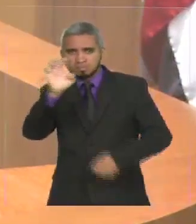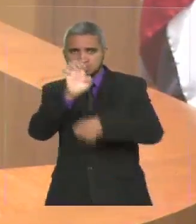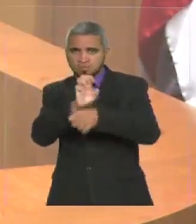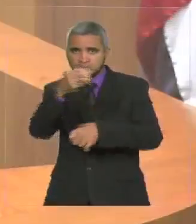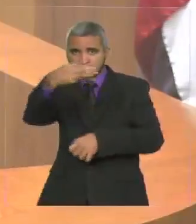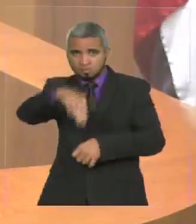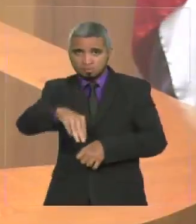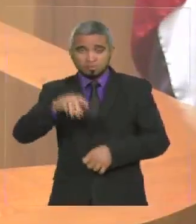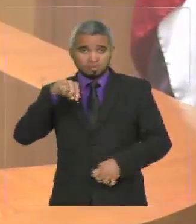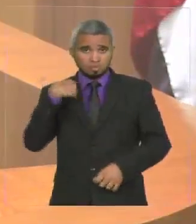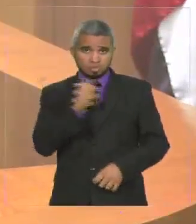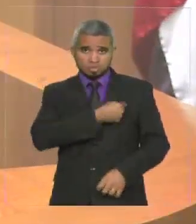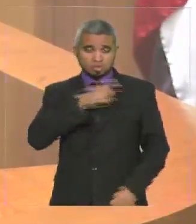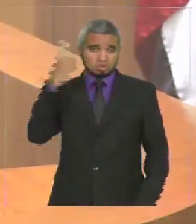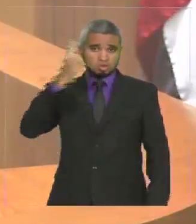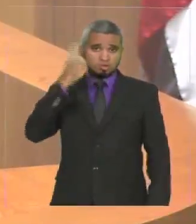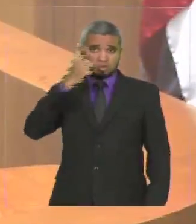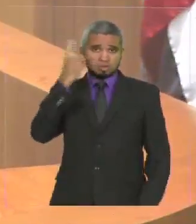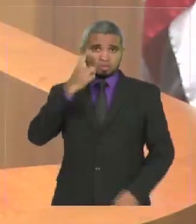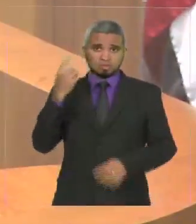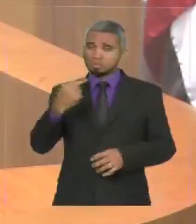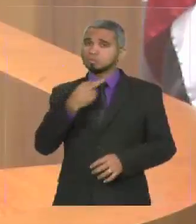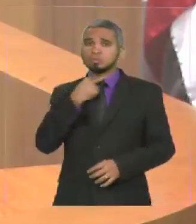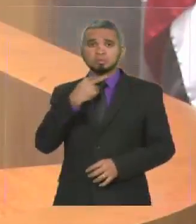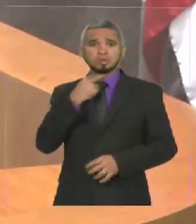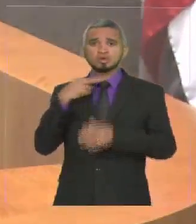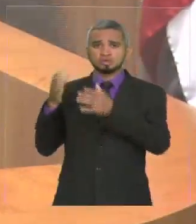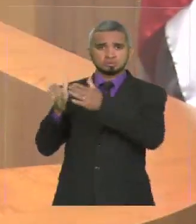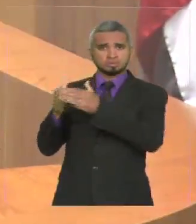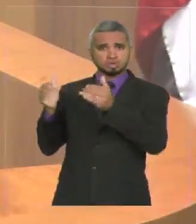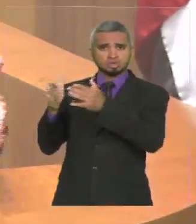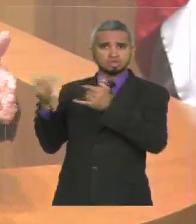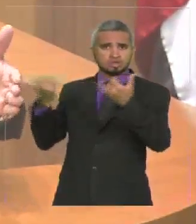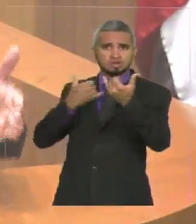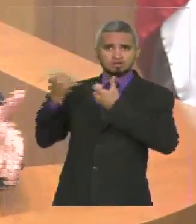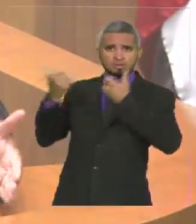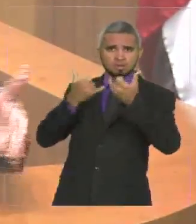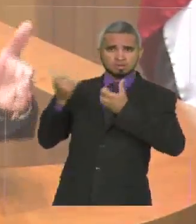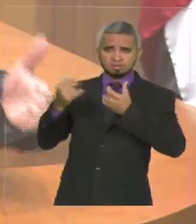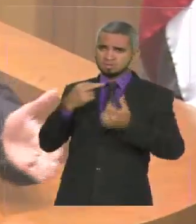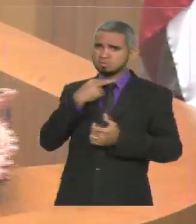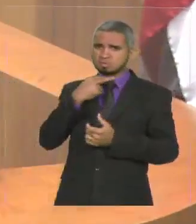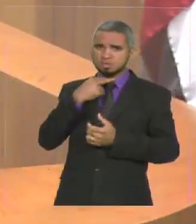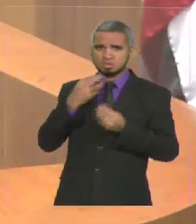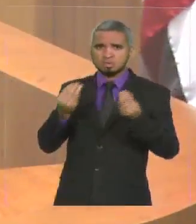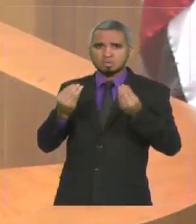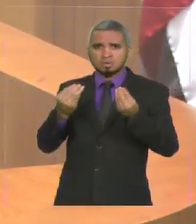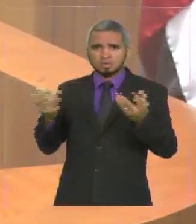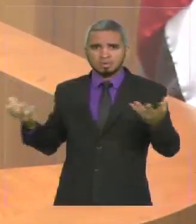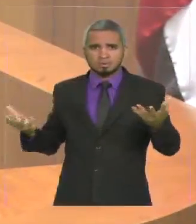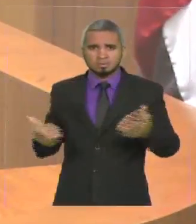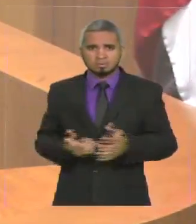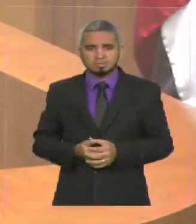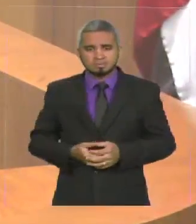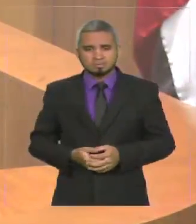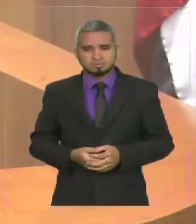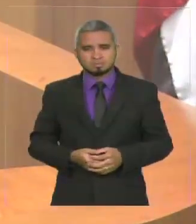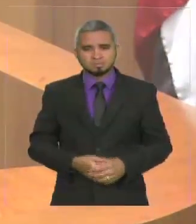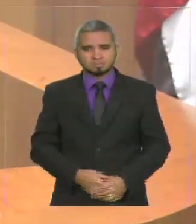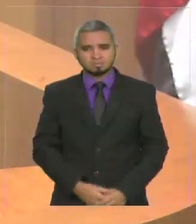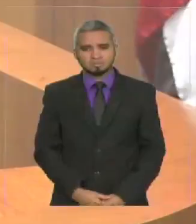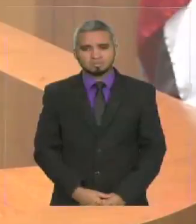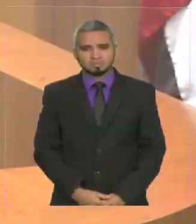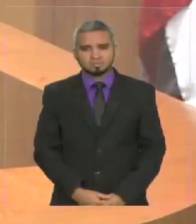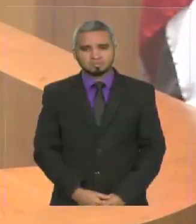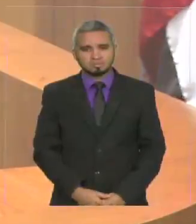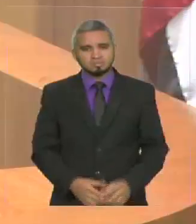parlamentares, não podemos pedir a informação a respeito de uma licitação do governo do Estado? E